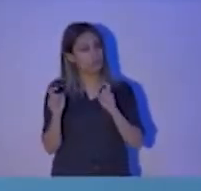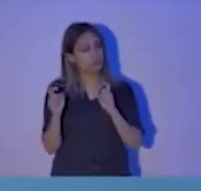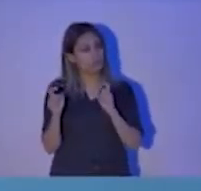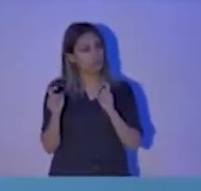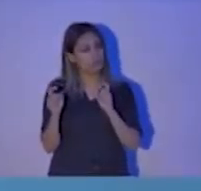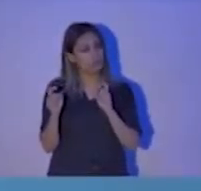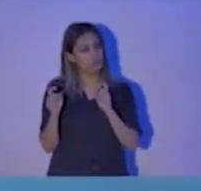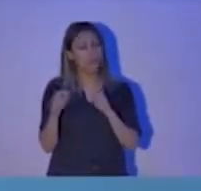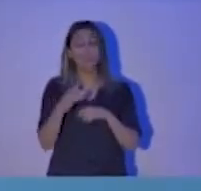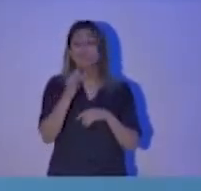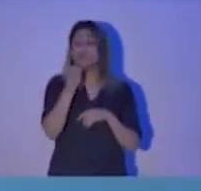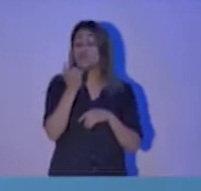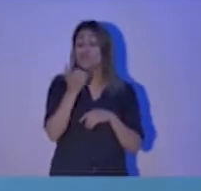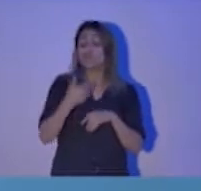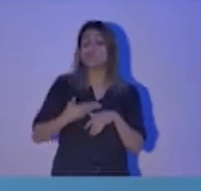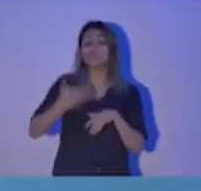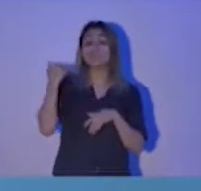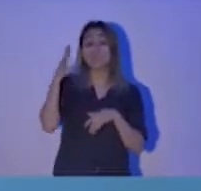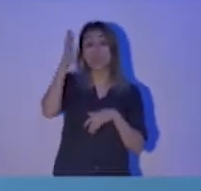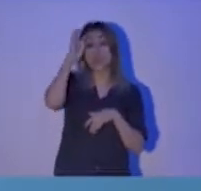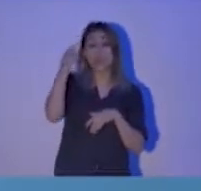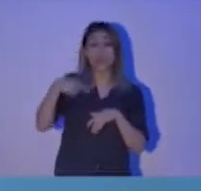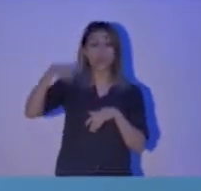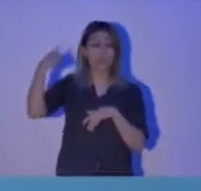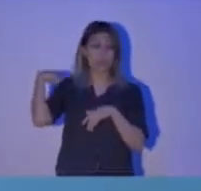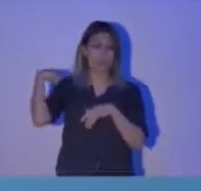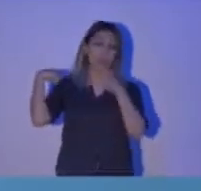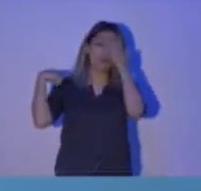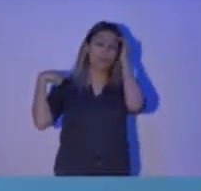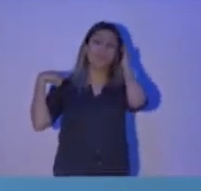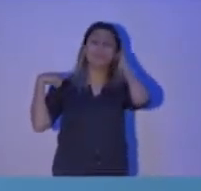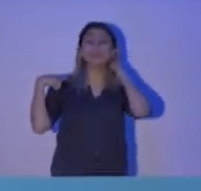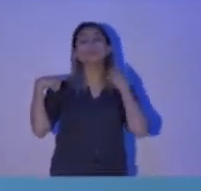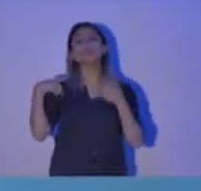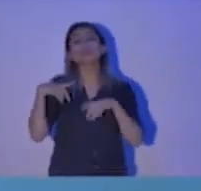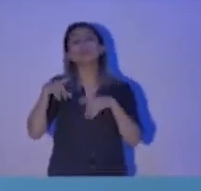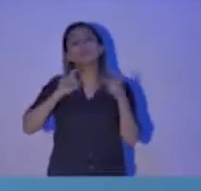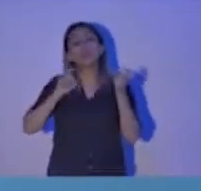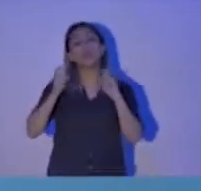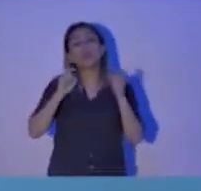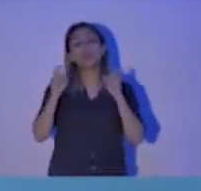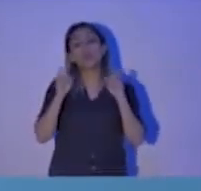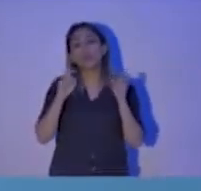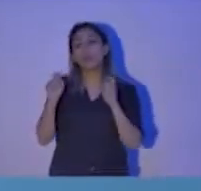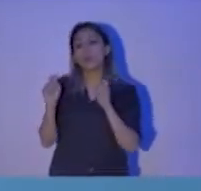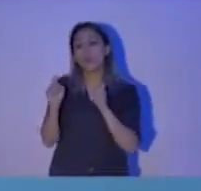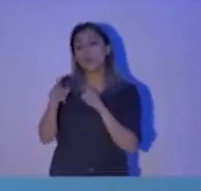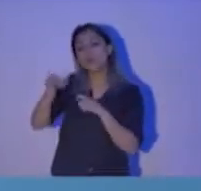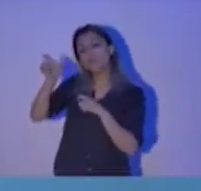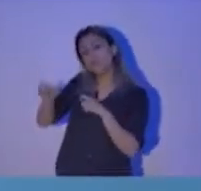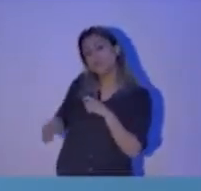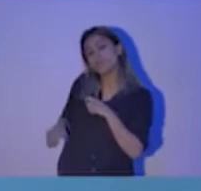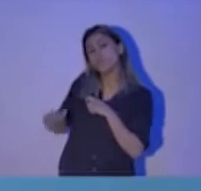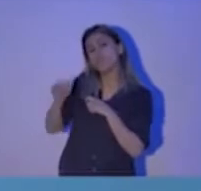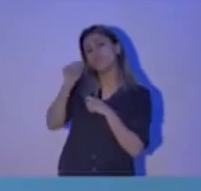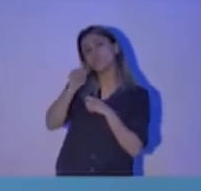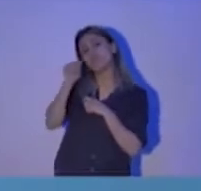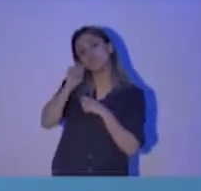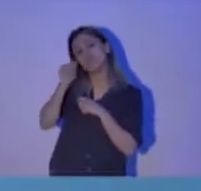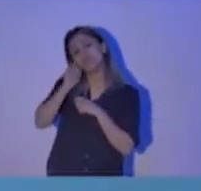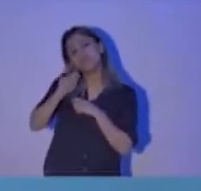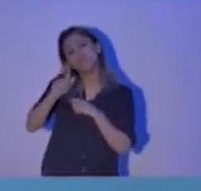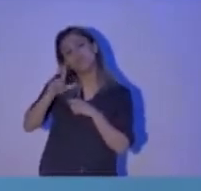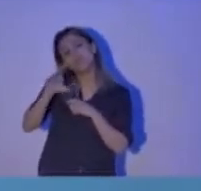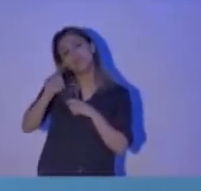reunião, eu pedi que a professora Dorinha fizesse uma explanação de como estava esse trâmite, para a gente poder colocar na cabeça